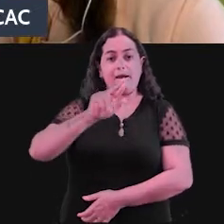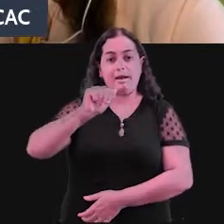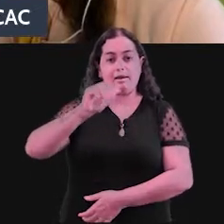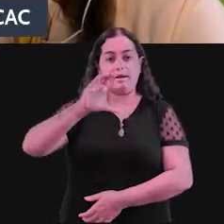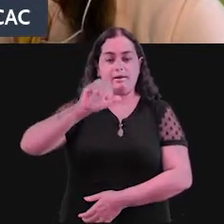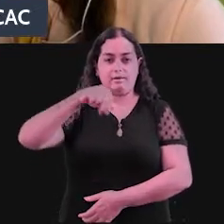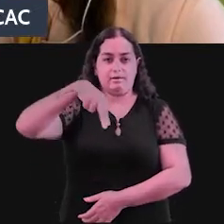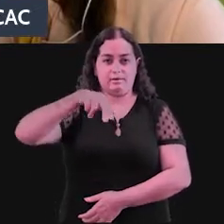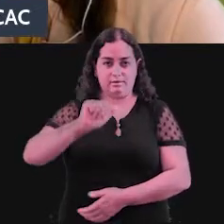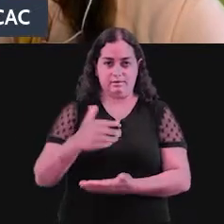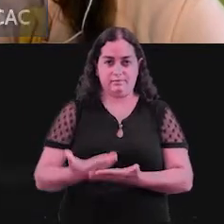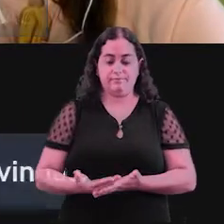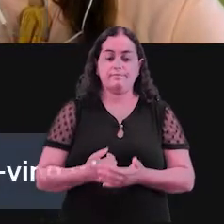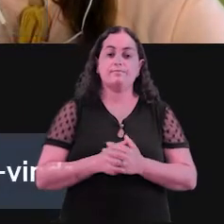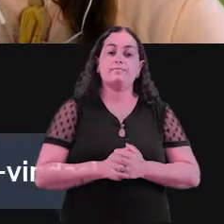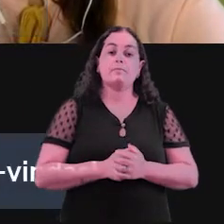Maracanã.